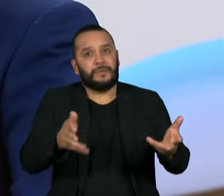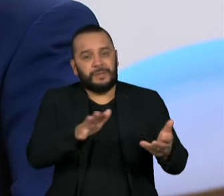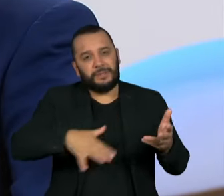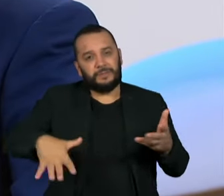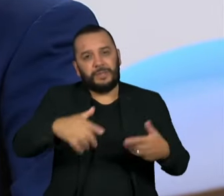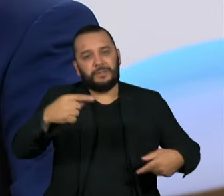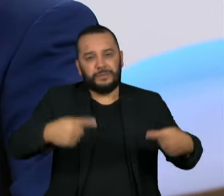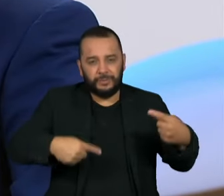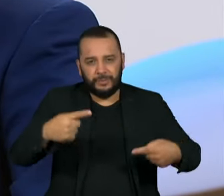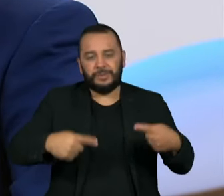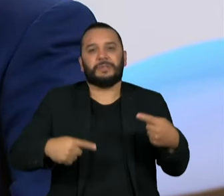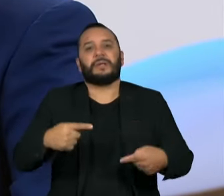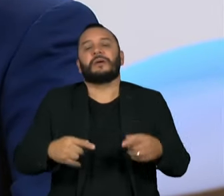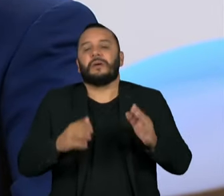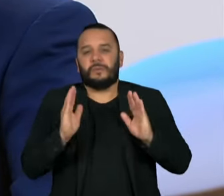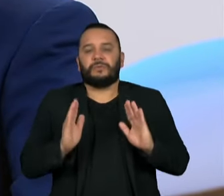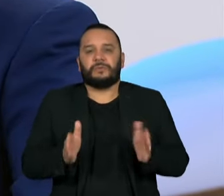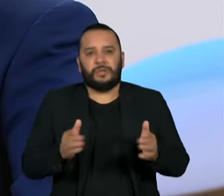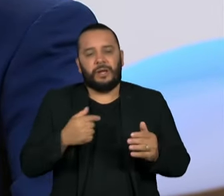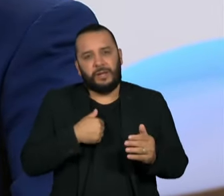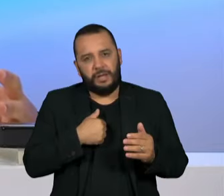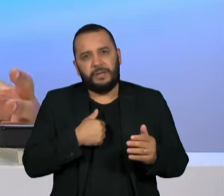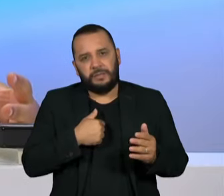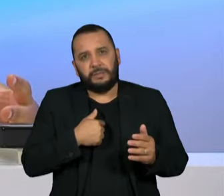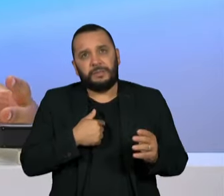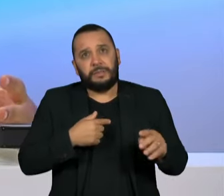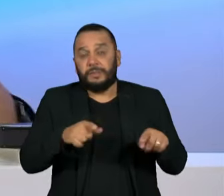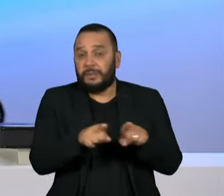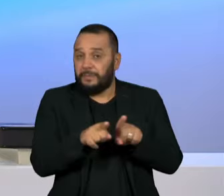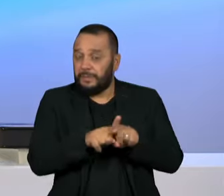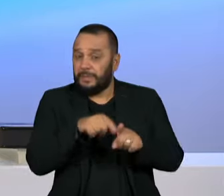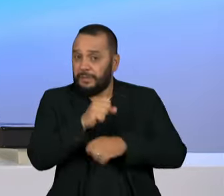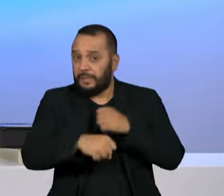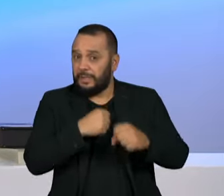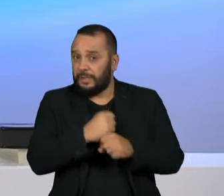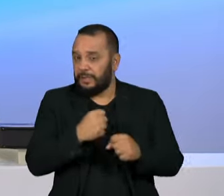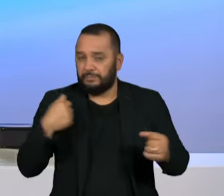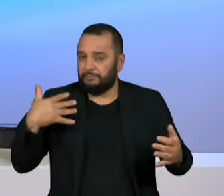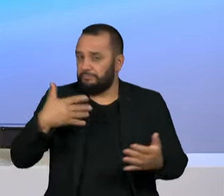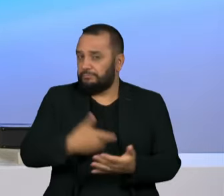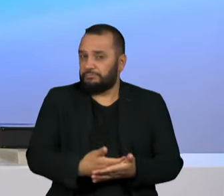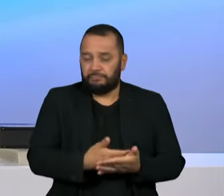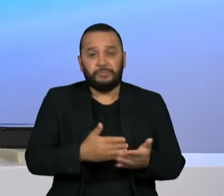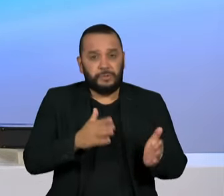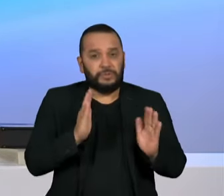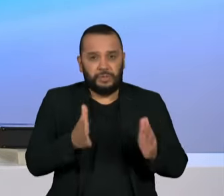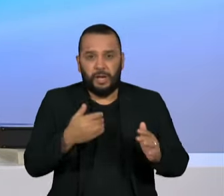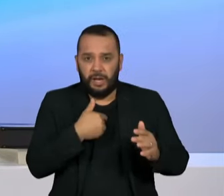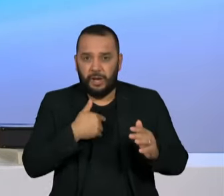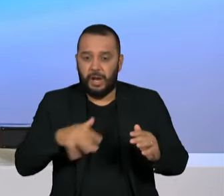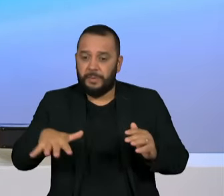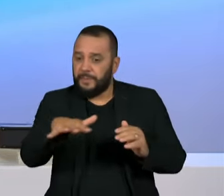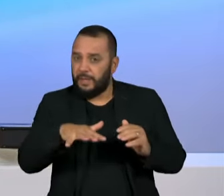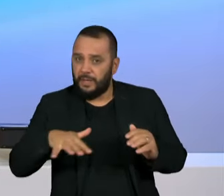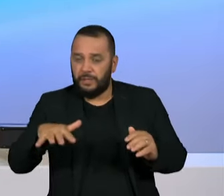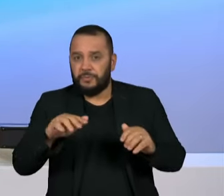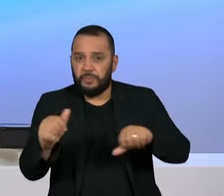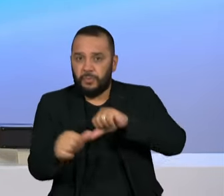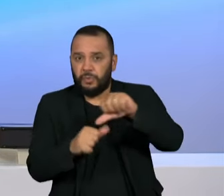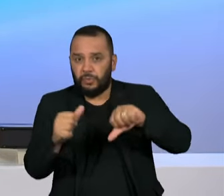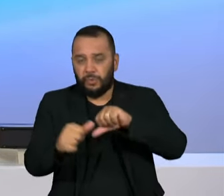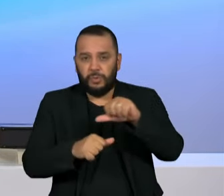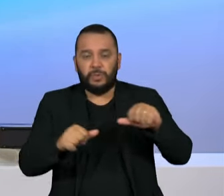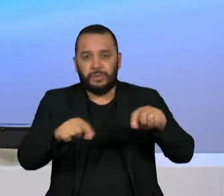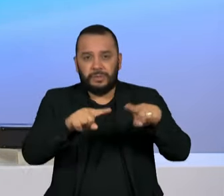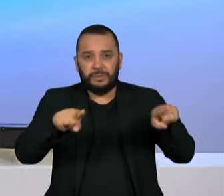discussão cívicos. E a minha pergunta é, ao longo desses anos, mudou o ambiente, o meio ambiente dentro da